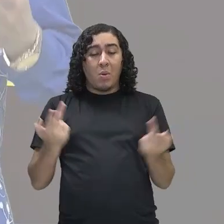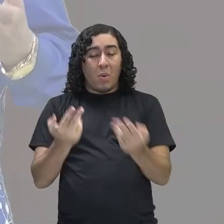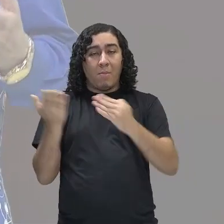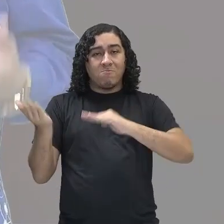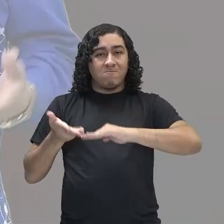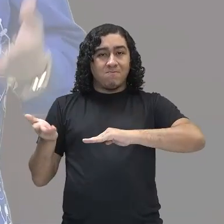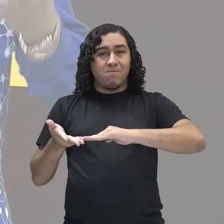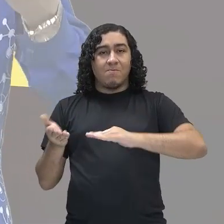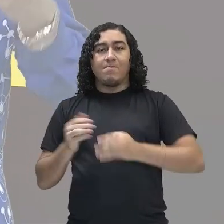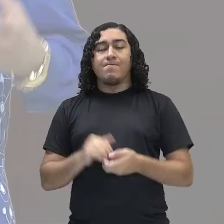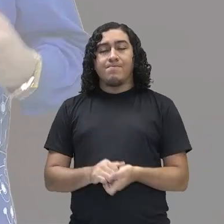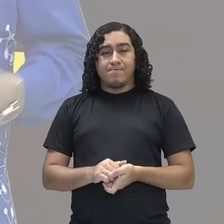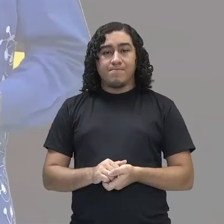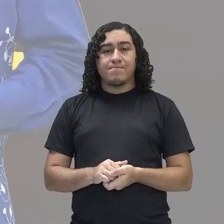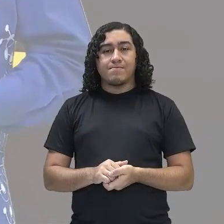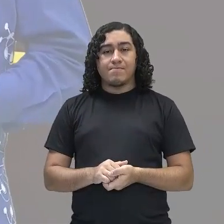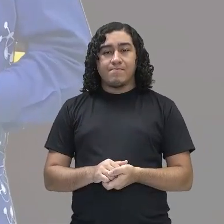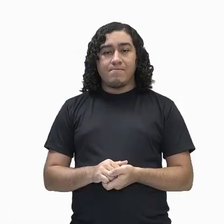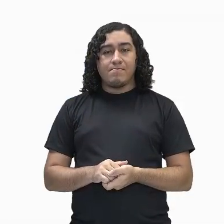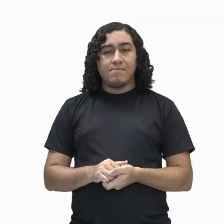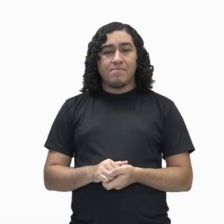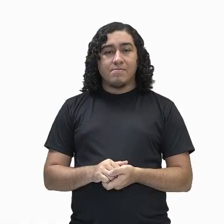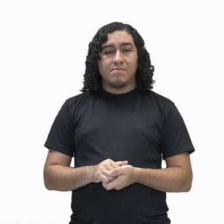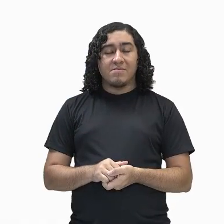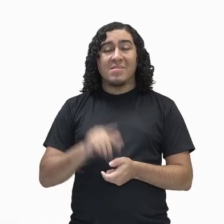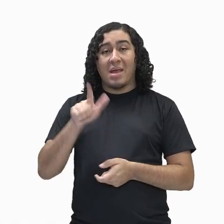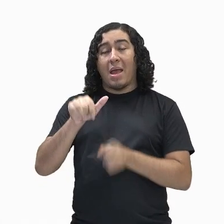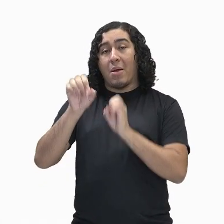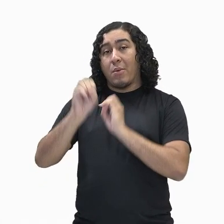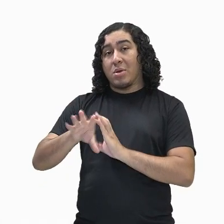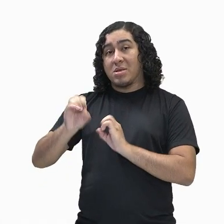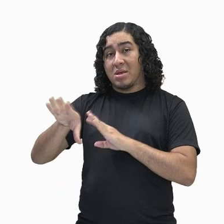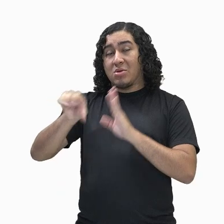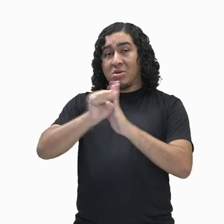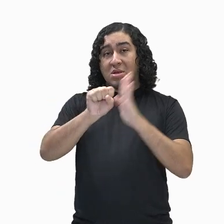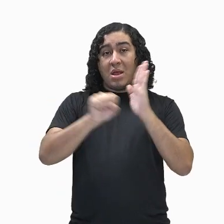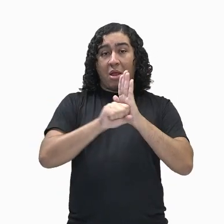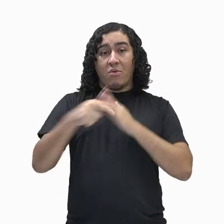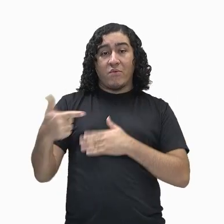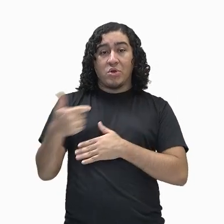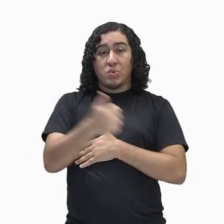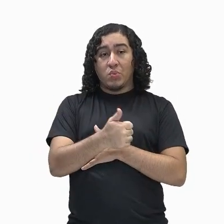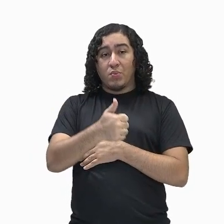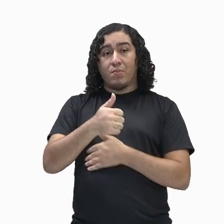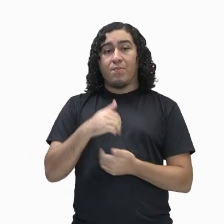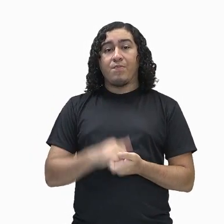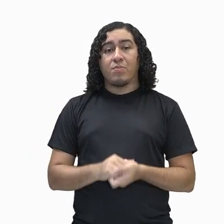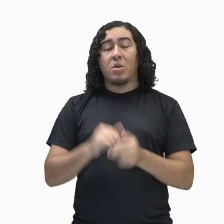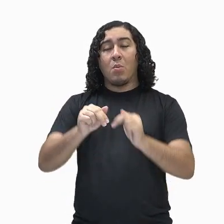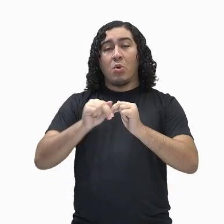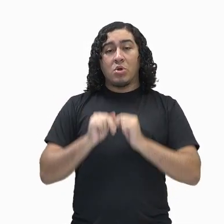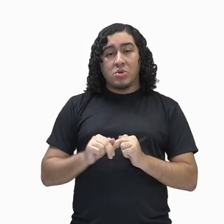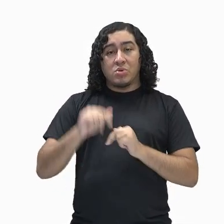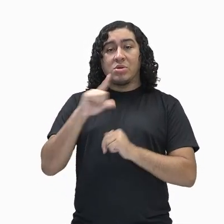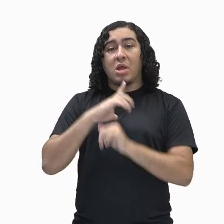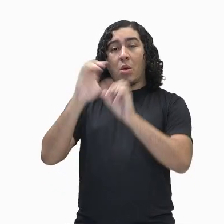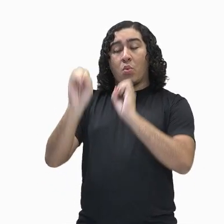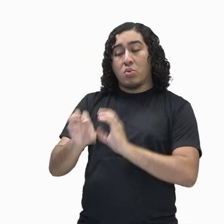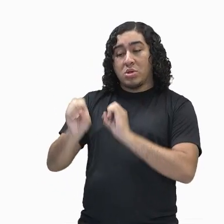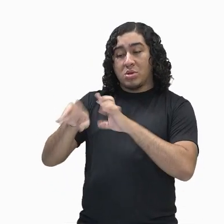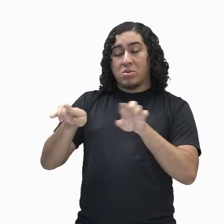é justamente a educação do século XXI. Dessa forma, tanto ensino